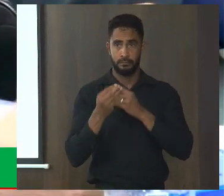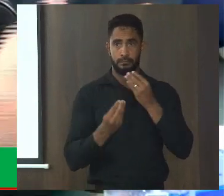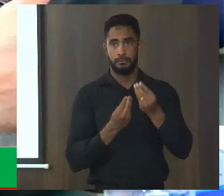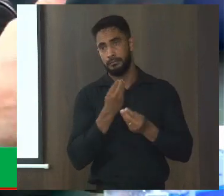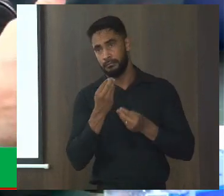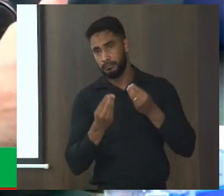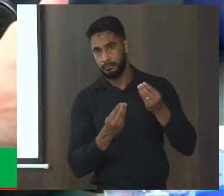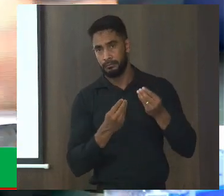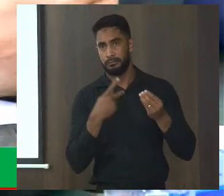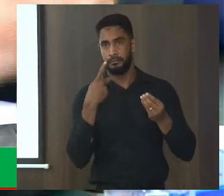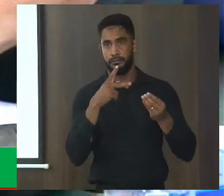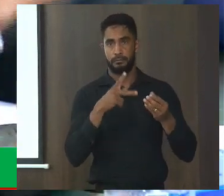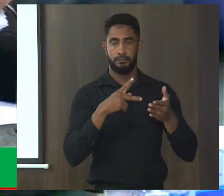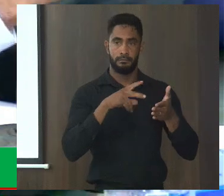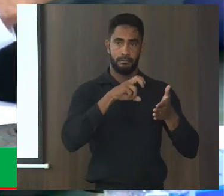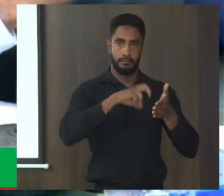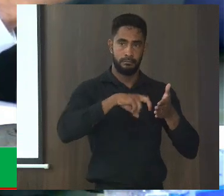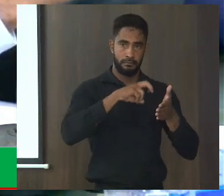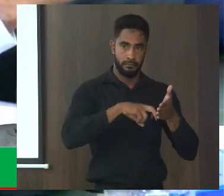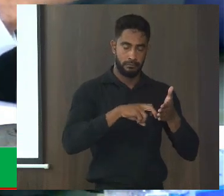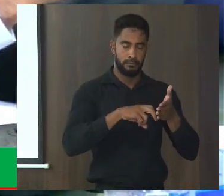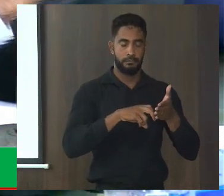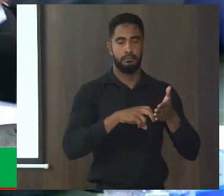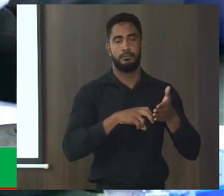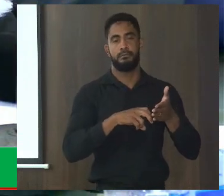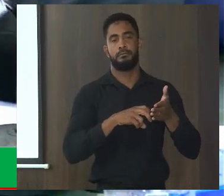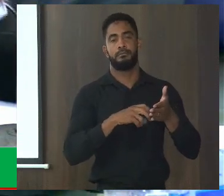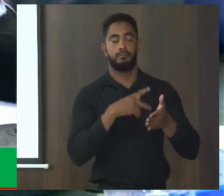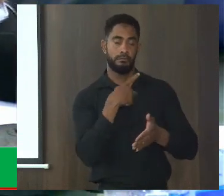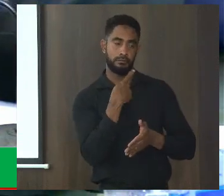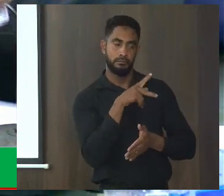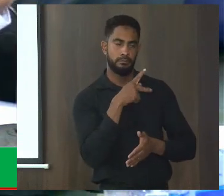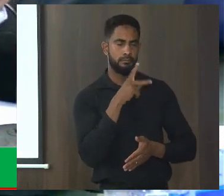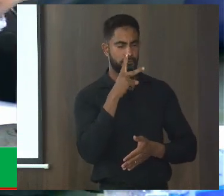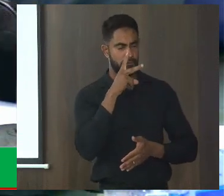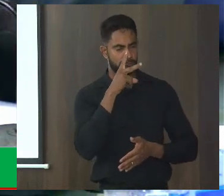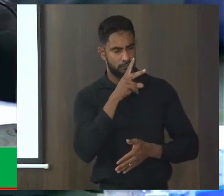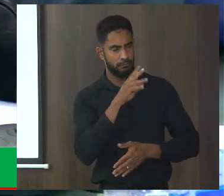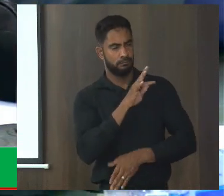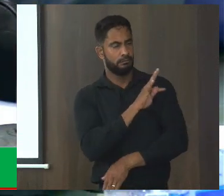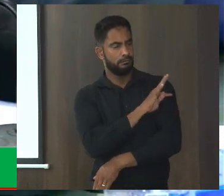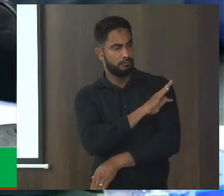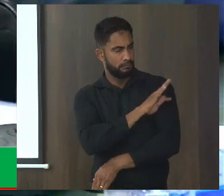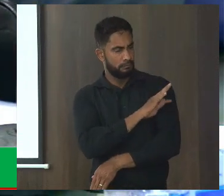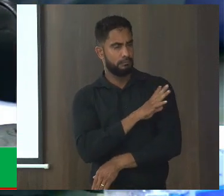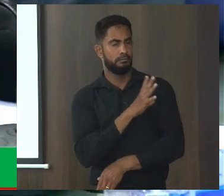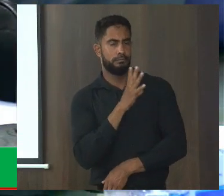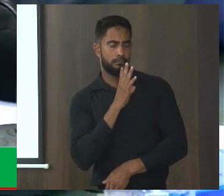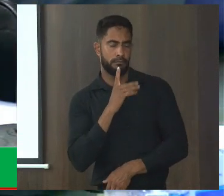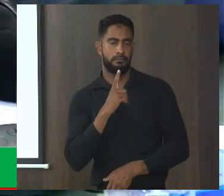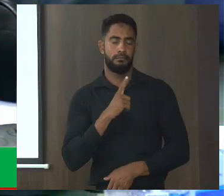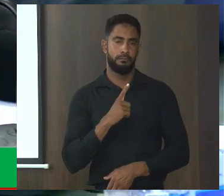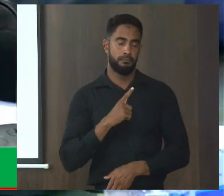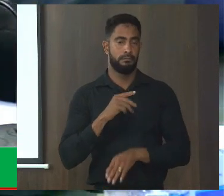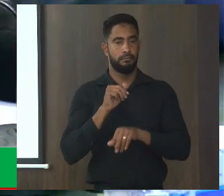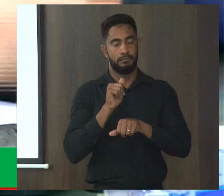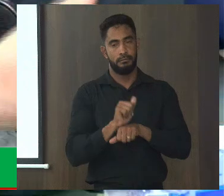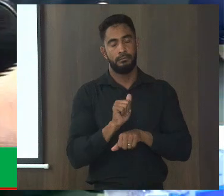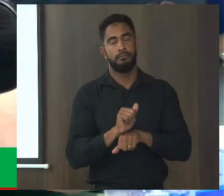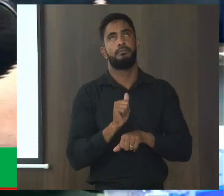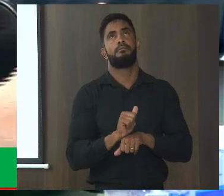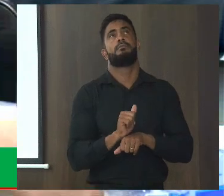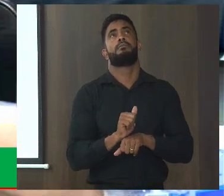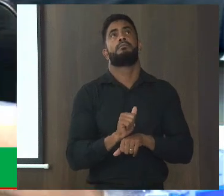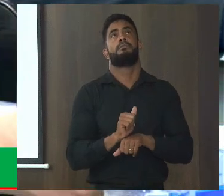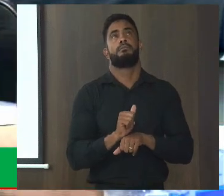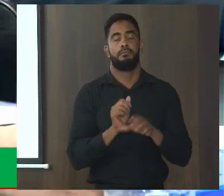né, segundo a capacidade das suas técnicas, né, segundo a sua força, a técnica que o senhor tem. Mas eu espero que